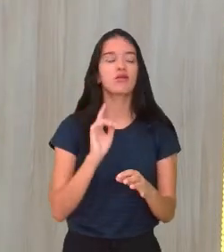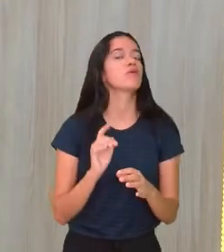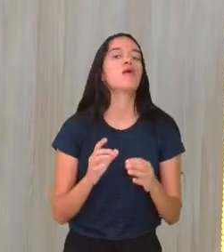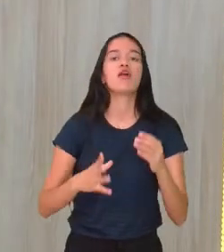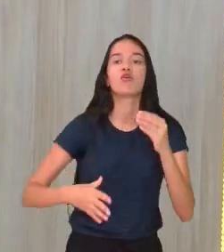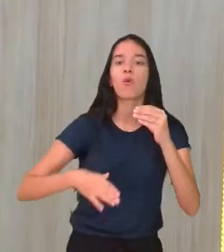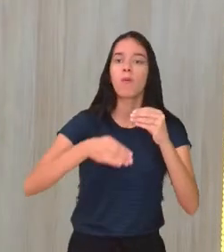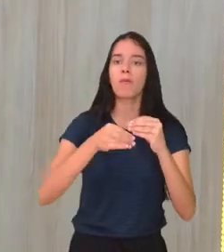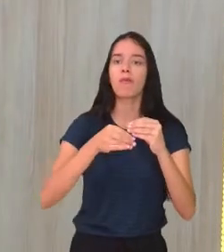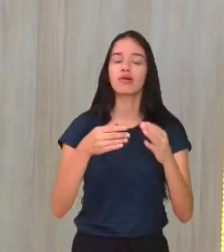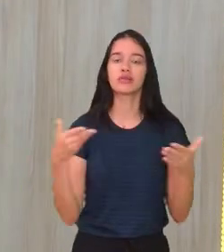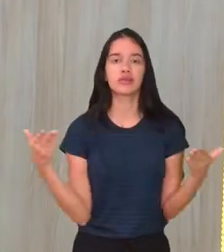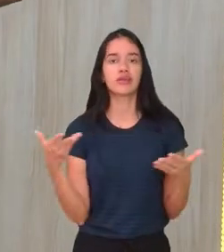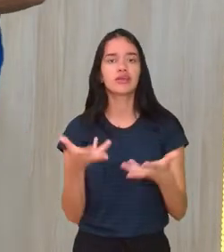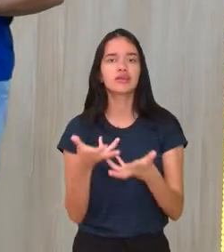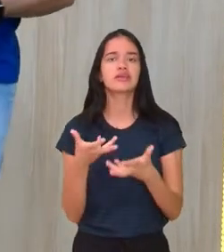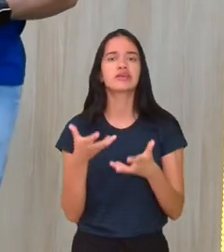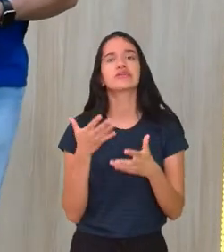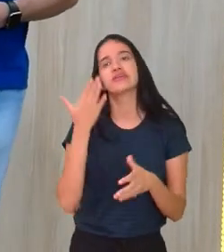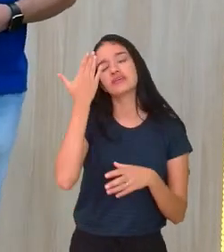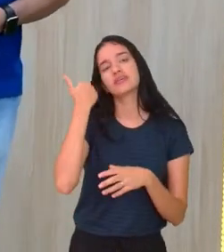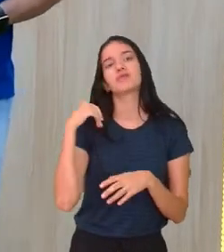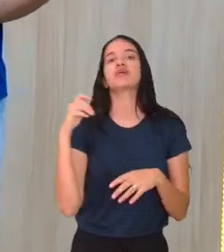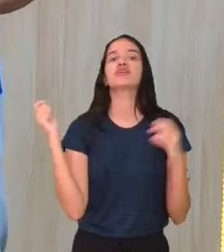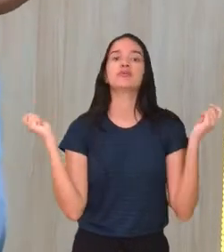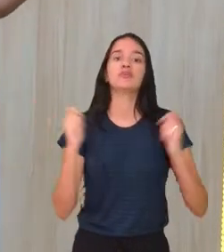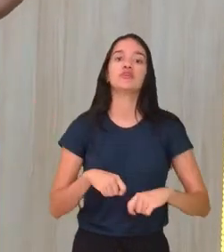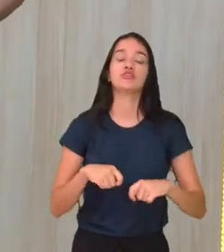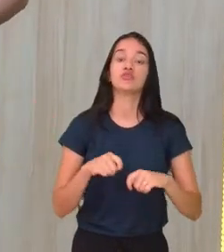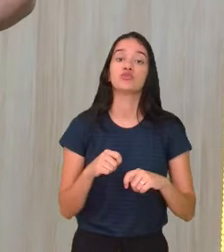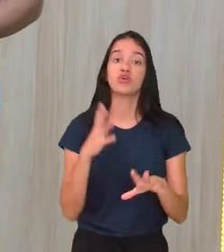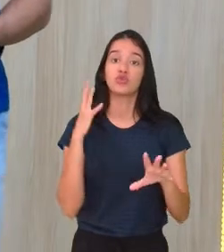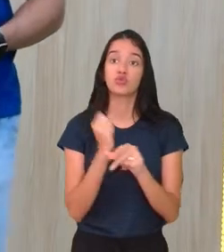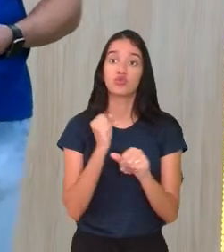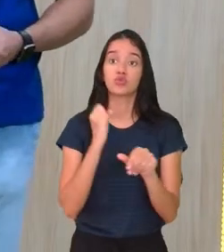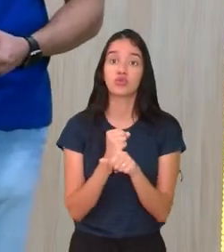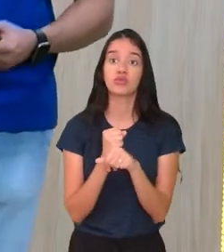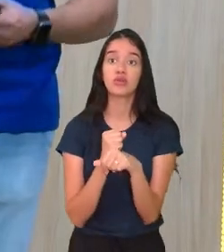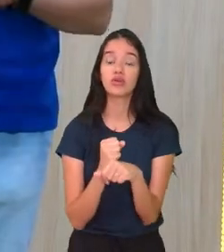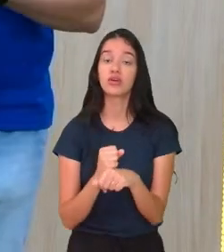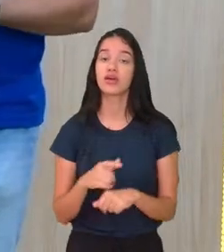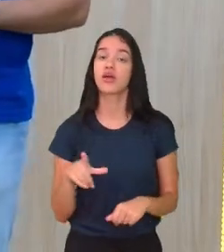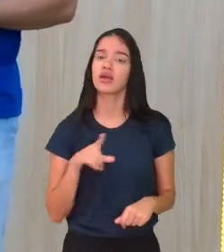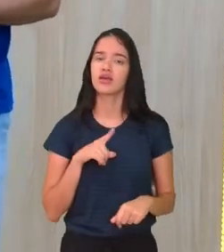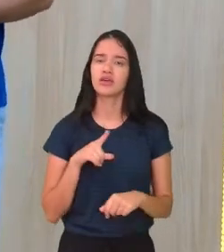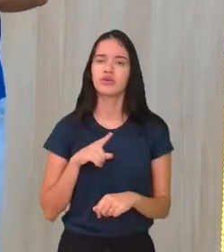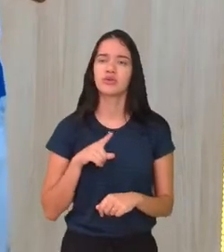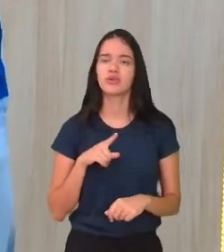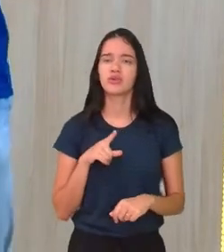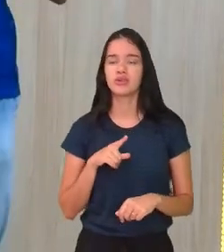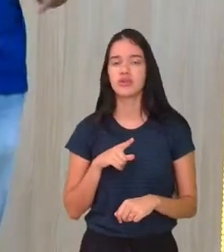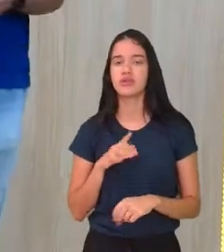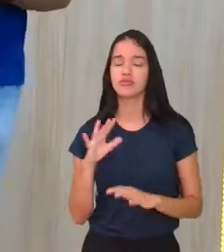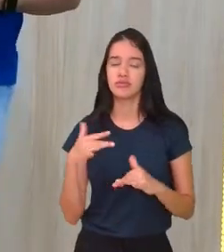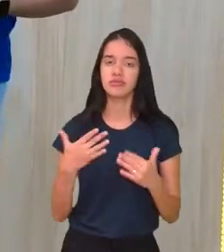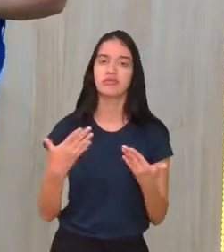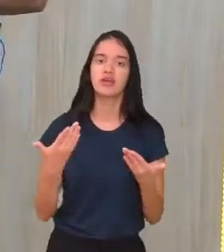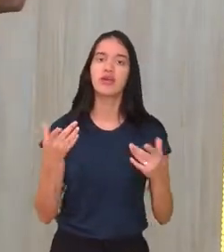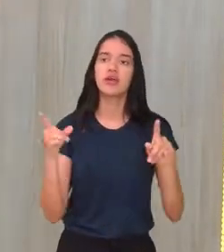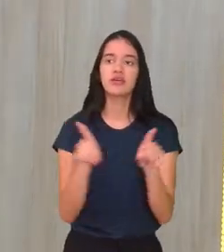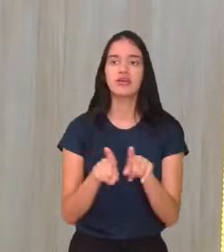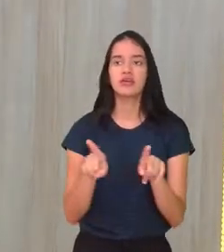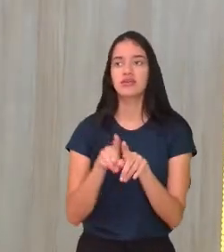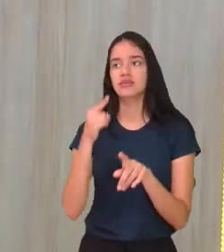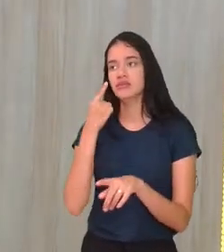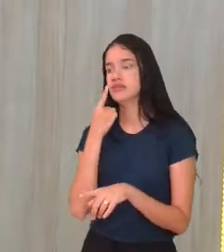círculo e quero saber as possibilidades totais que eu tenho para pintar esse polígono e